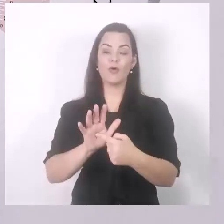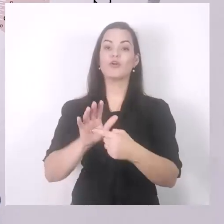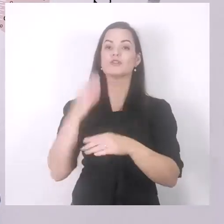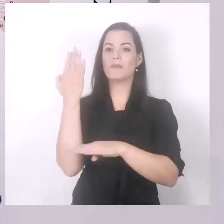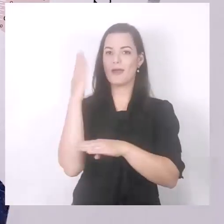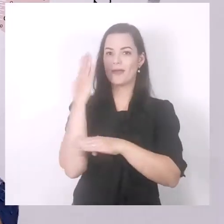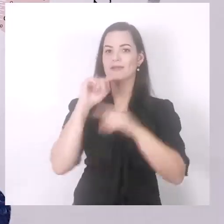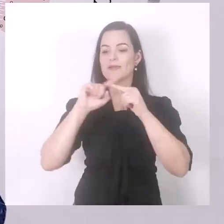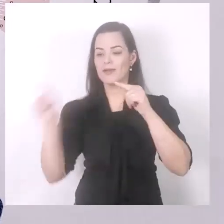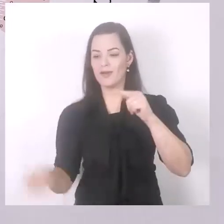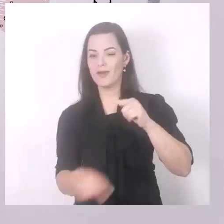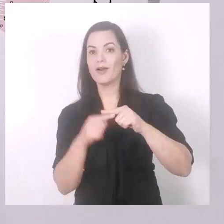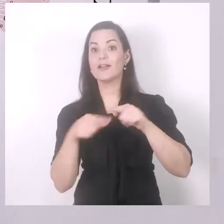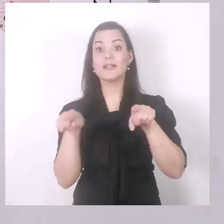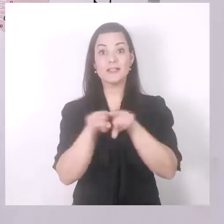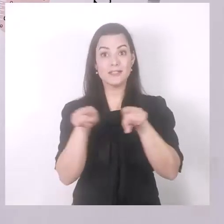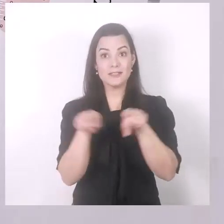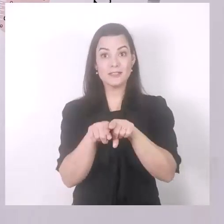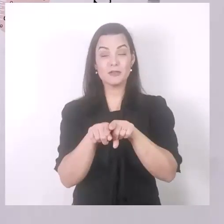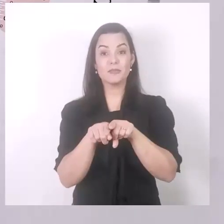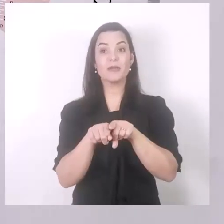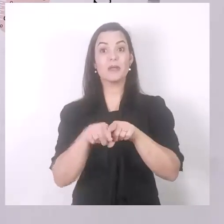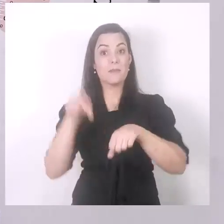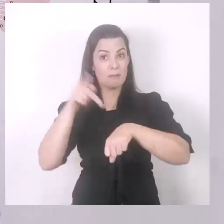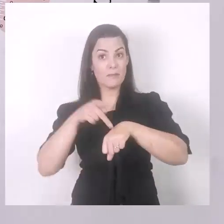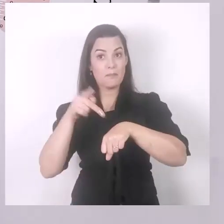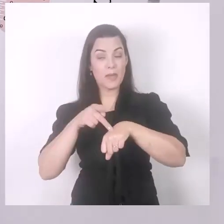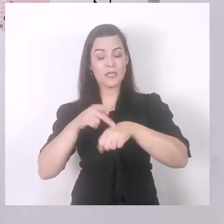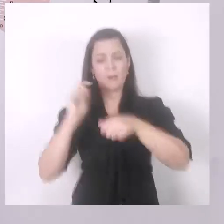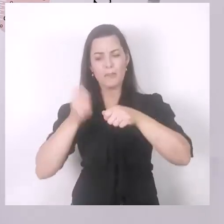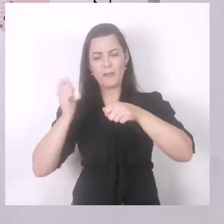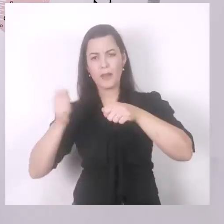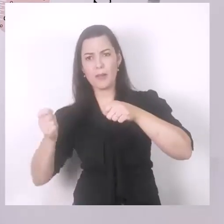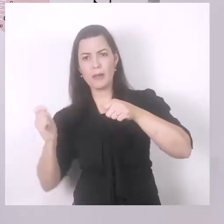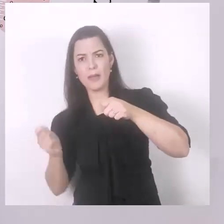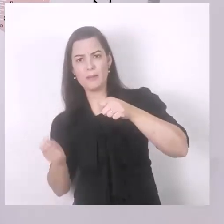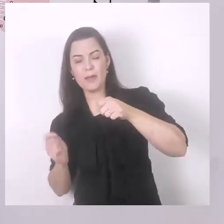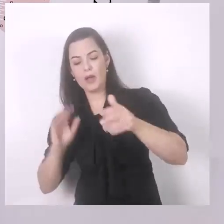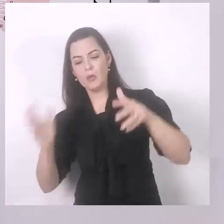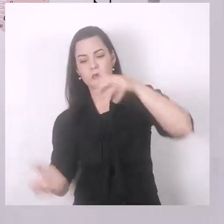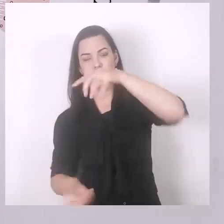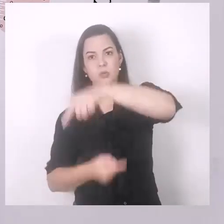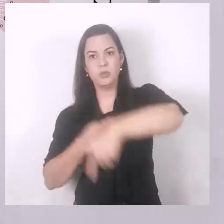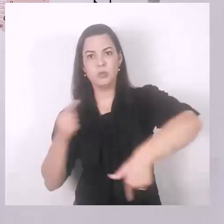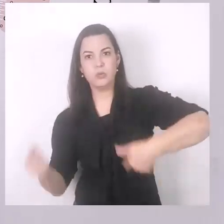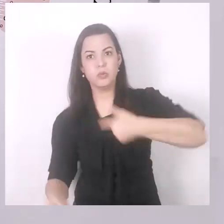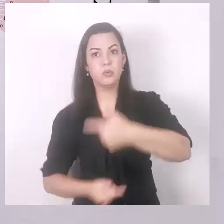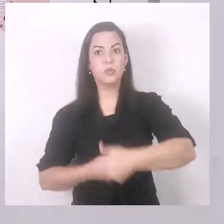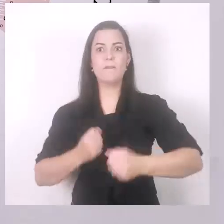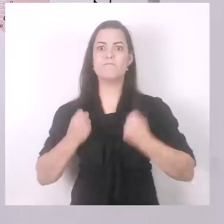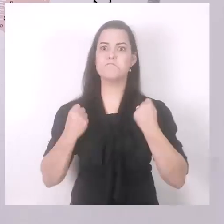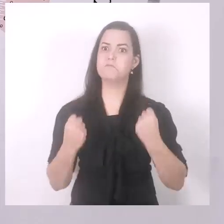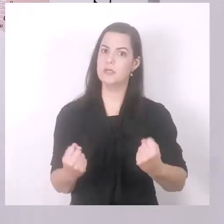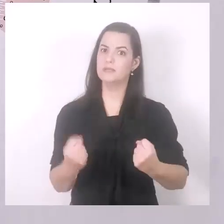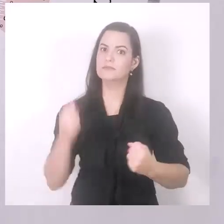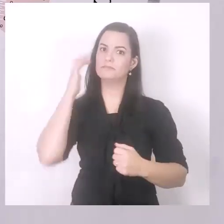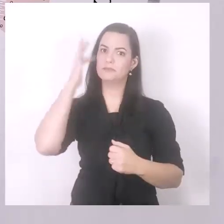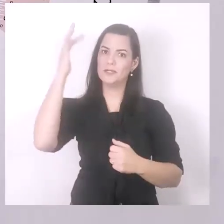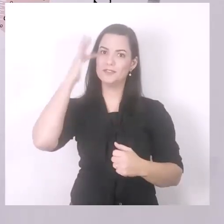até mesmo esculpidas em rochas. Vocês imaginem o peso que eram essas